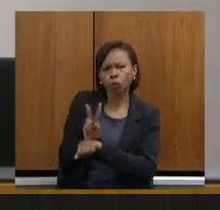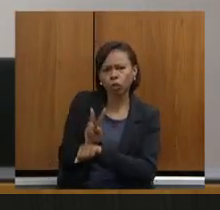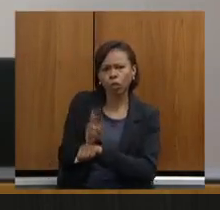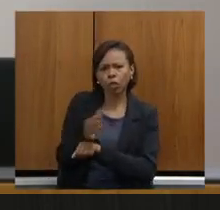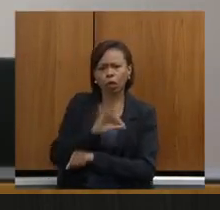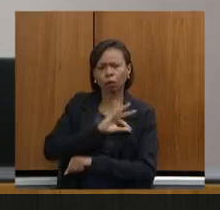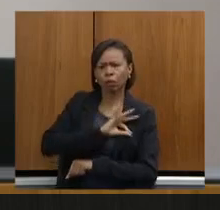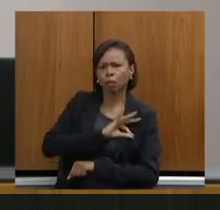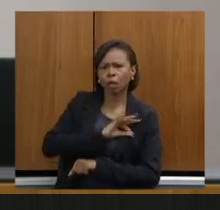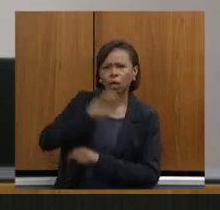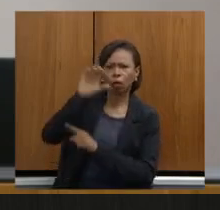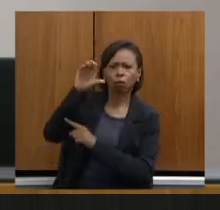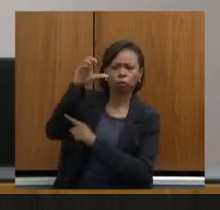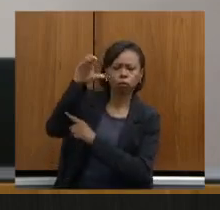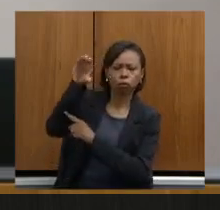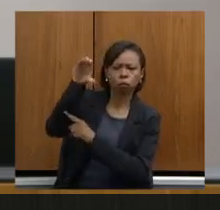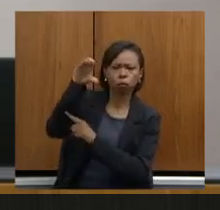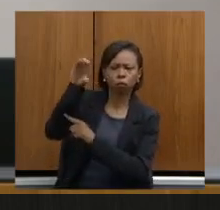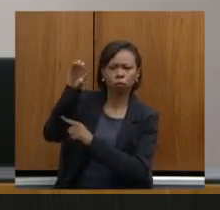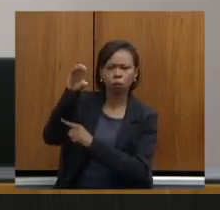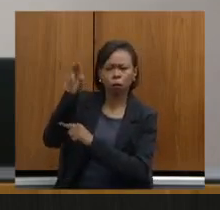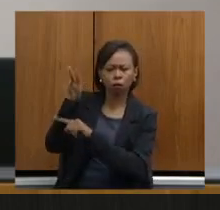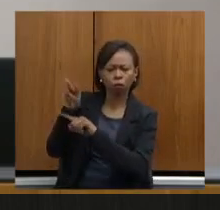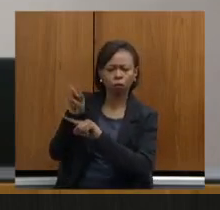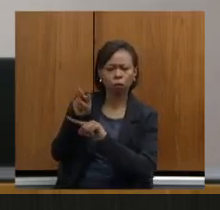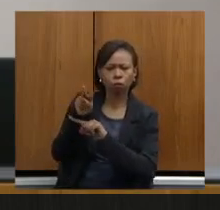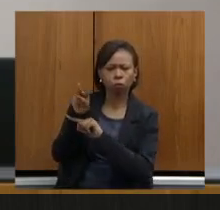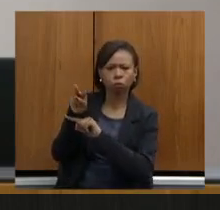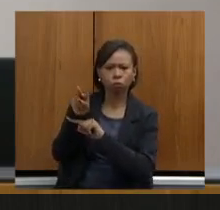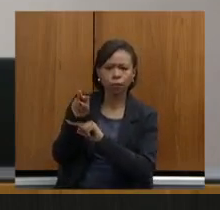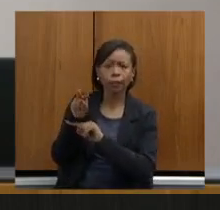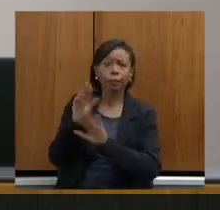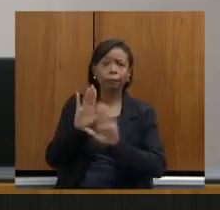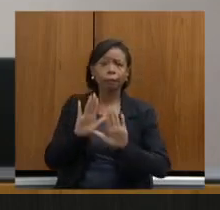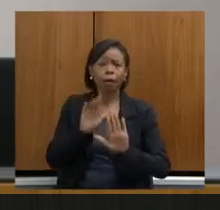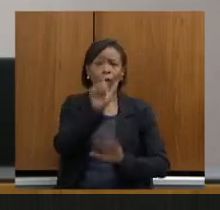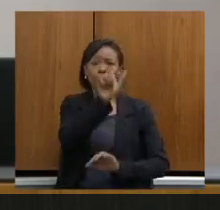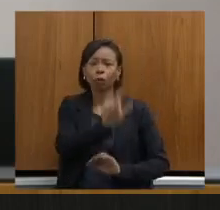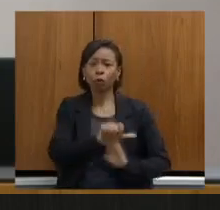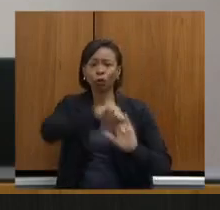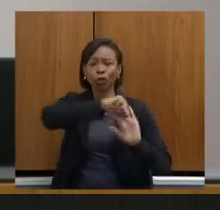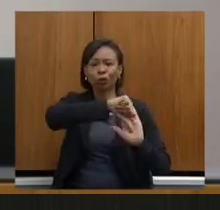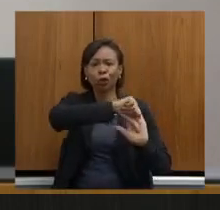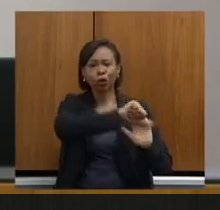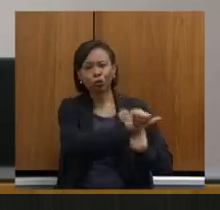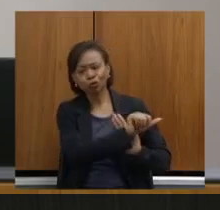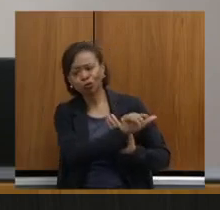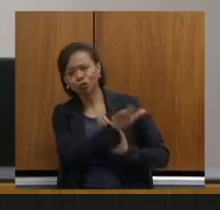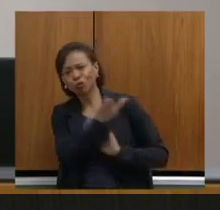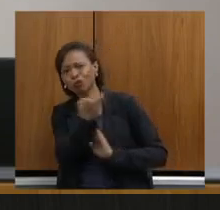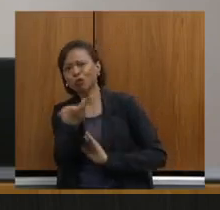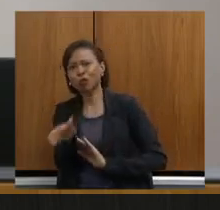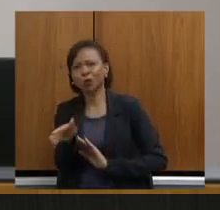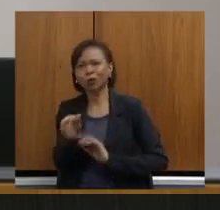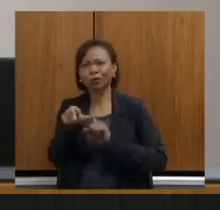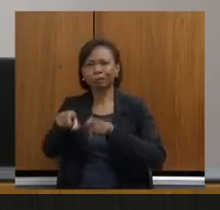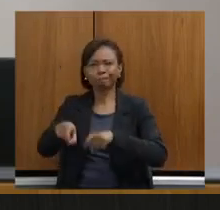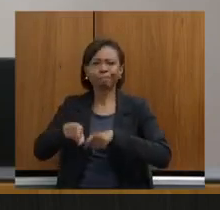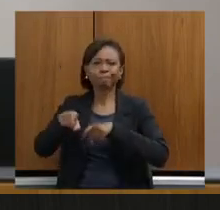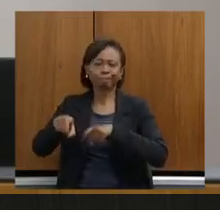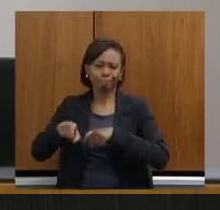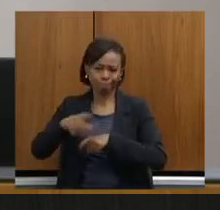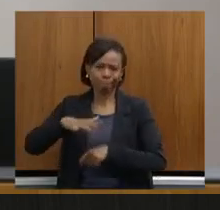dos olhos Esse é o criminoso obrigou para a zona rural e tem